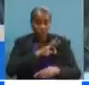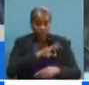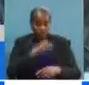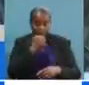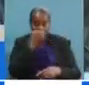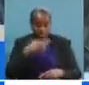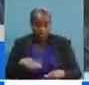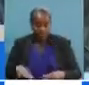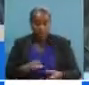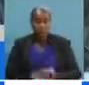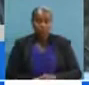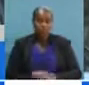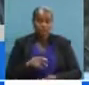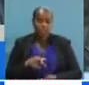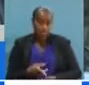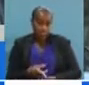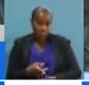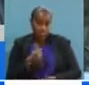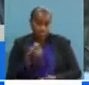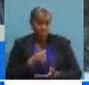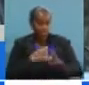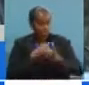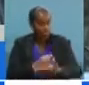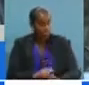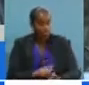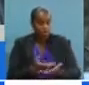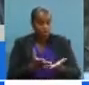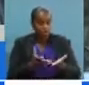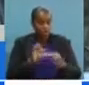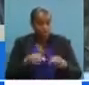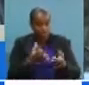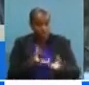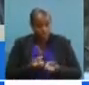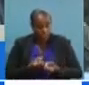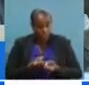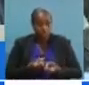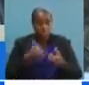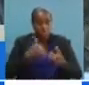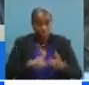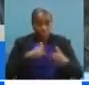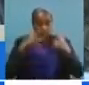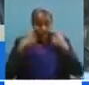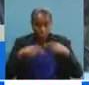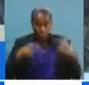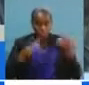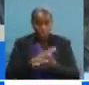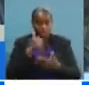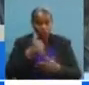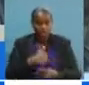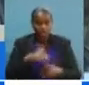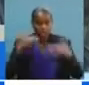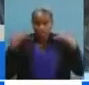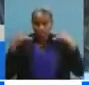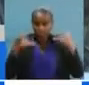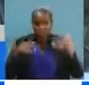infantis. Este financiamento acabamos de recebê-lo, é uma boa notícia, é uma boa nova